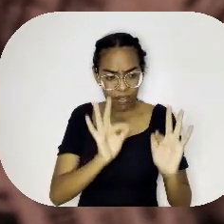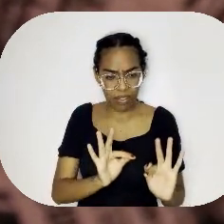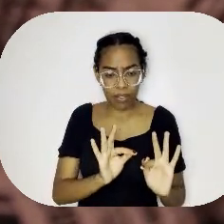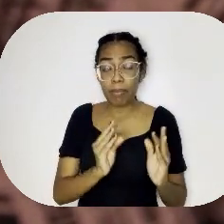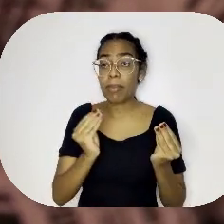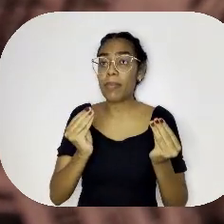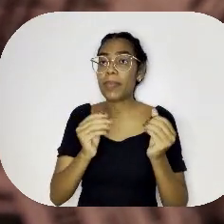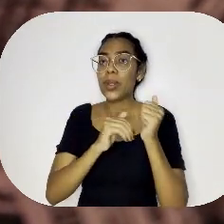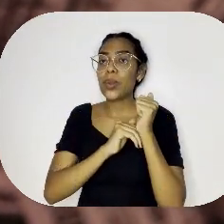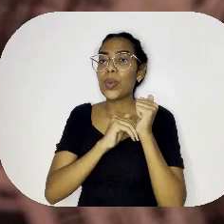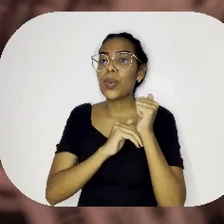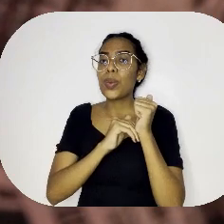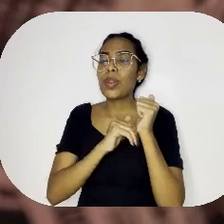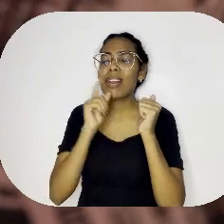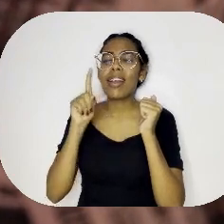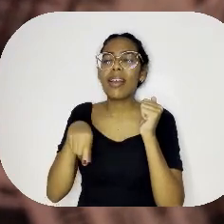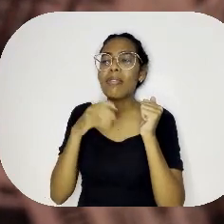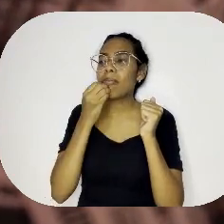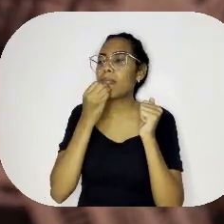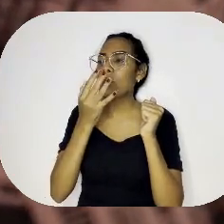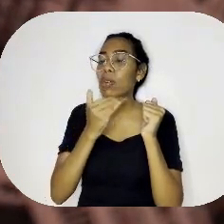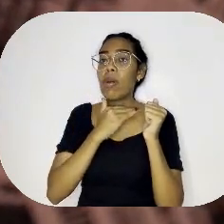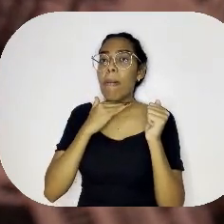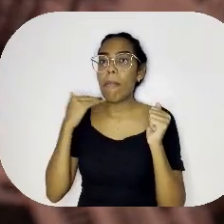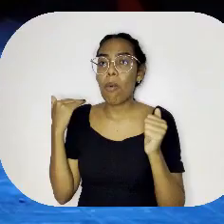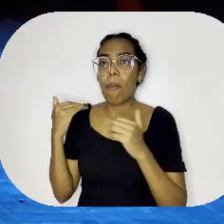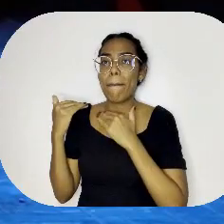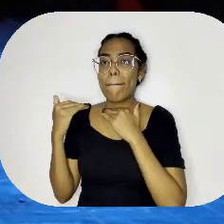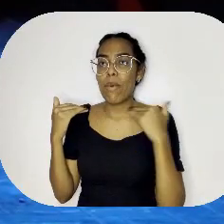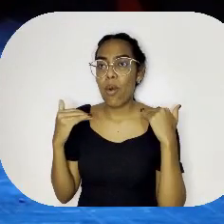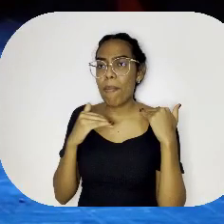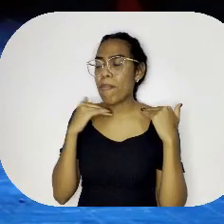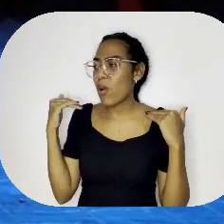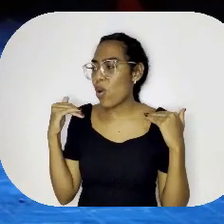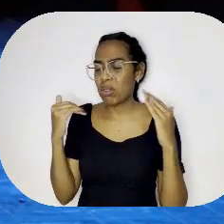O mistério fascinante e inevitável da morte supera tudo isso.